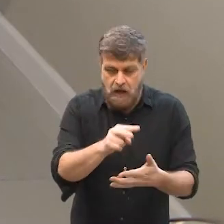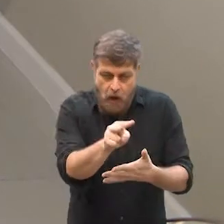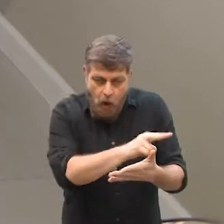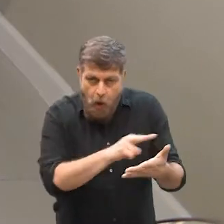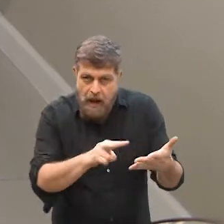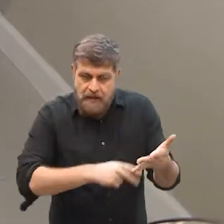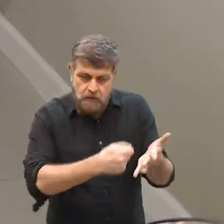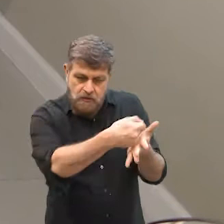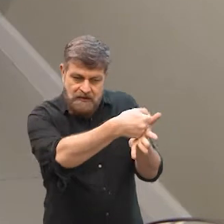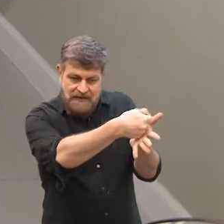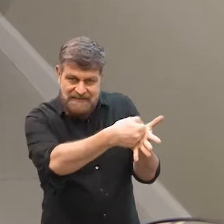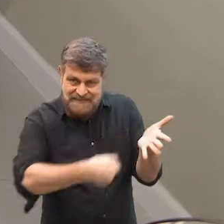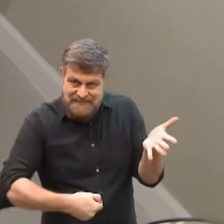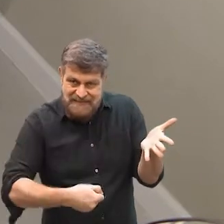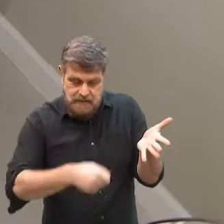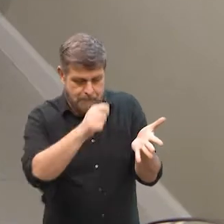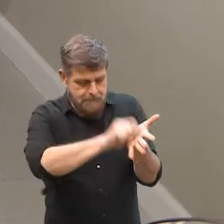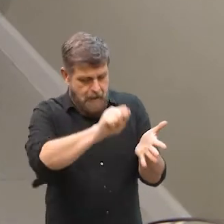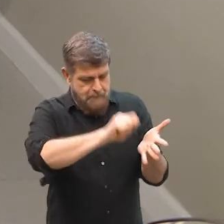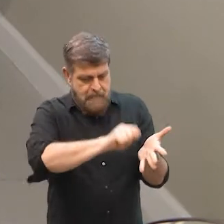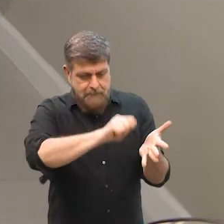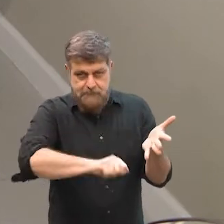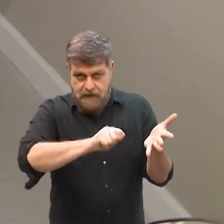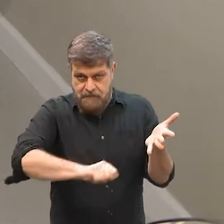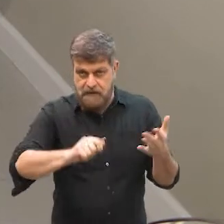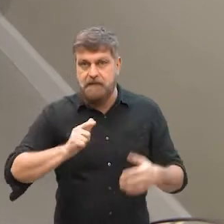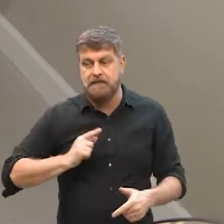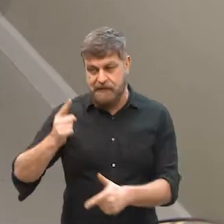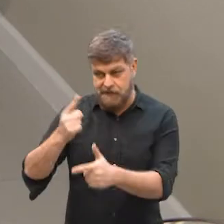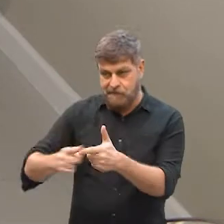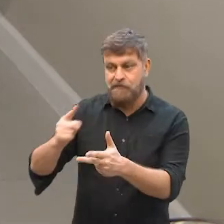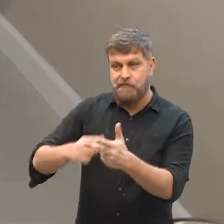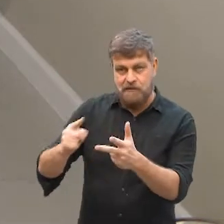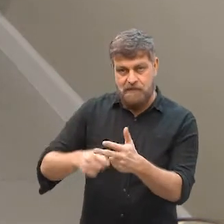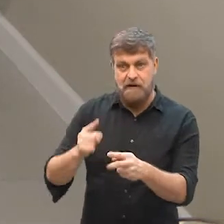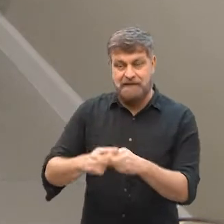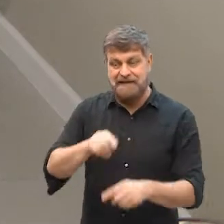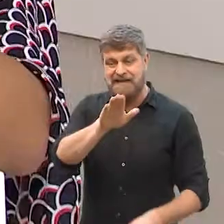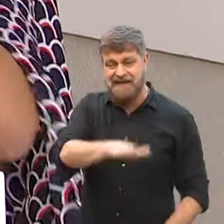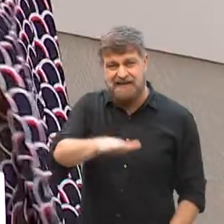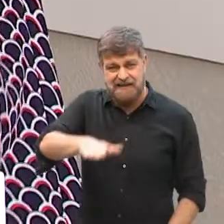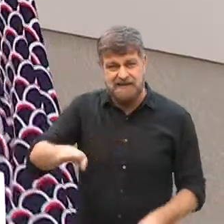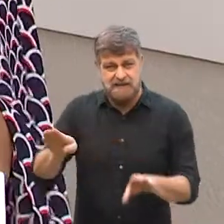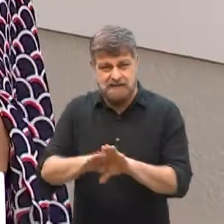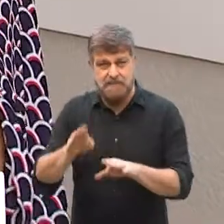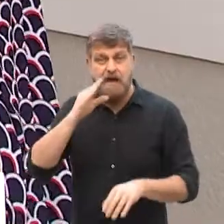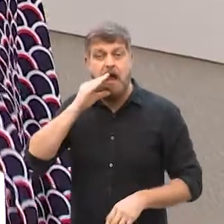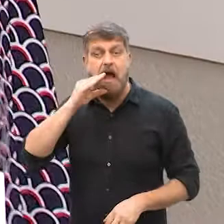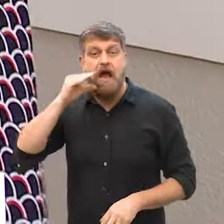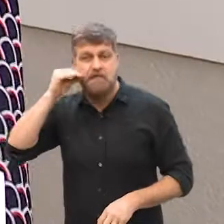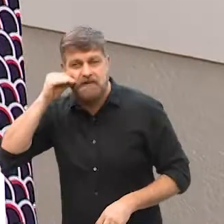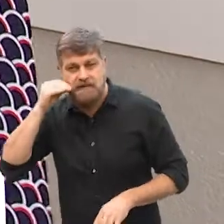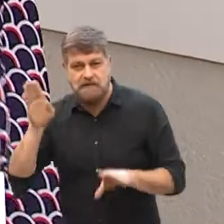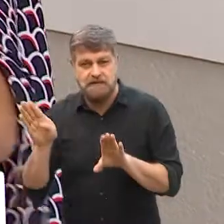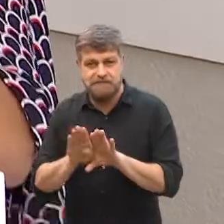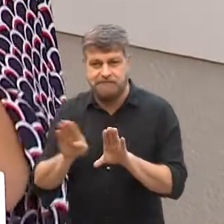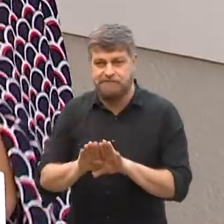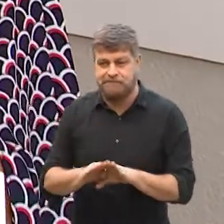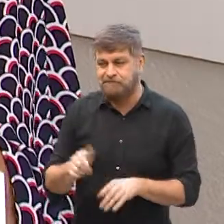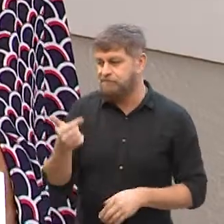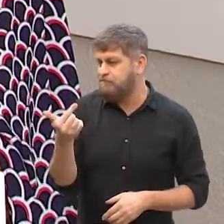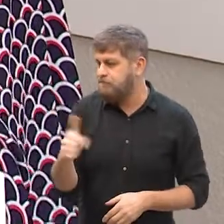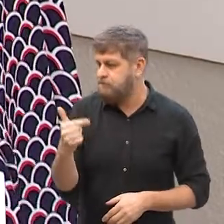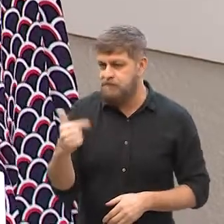que hoje também tem muitos casos aparecendo de leitura escrita, por quê? Porque as crianças também, os adolescentes também, às vezes não estão